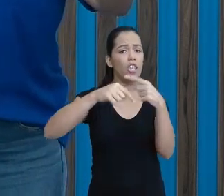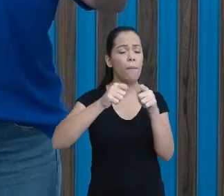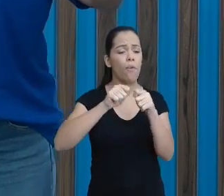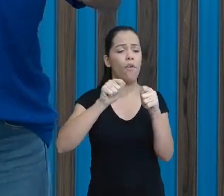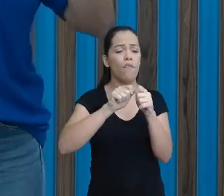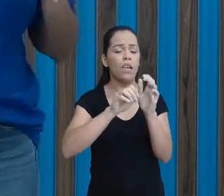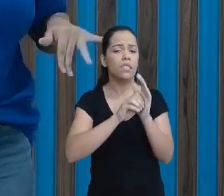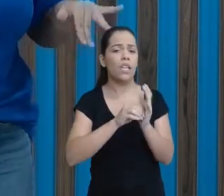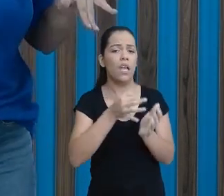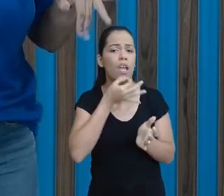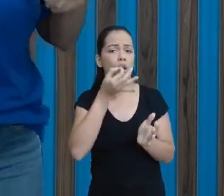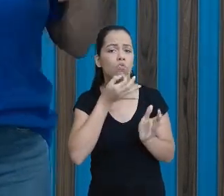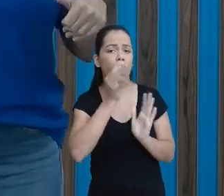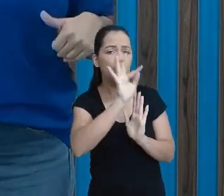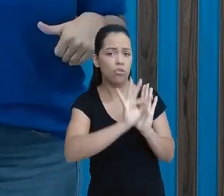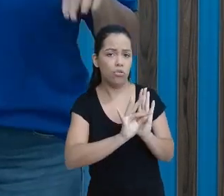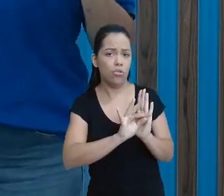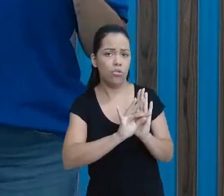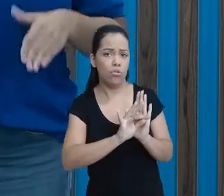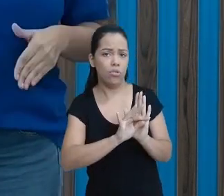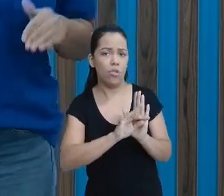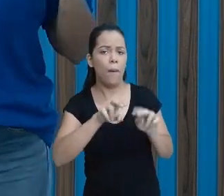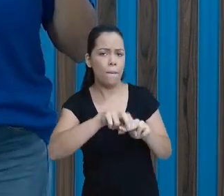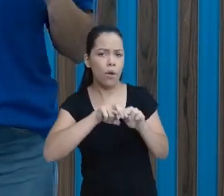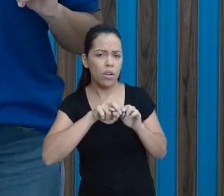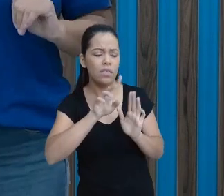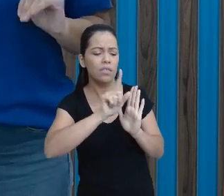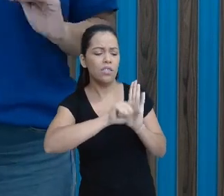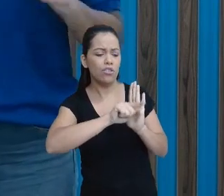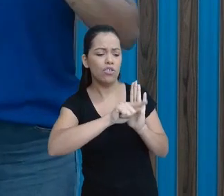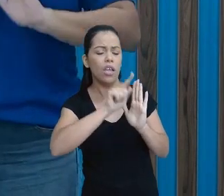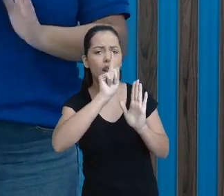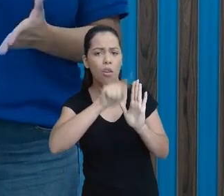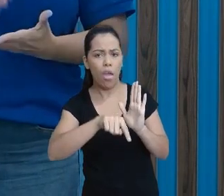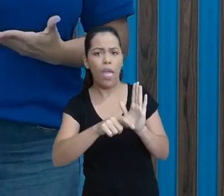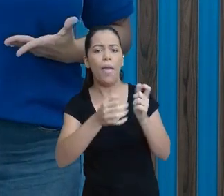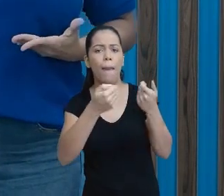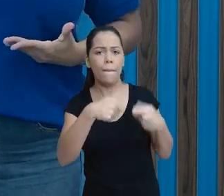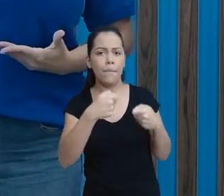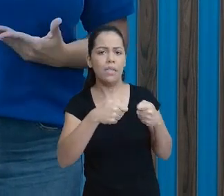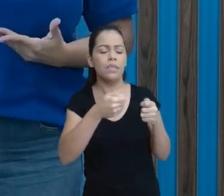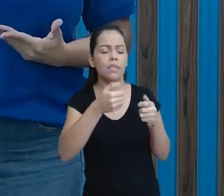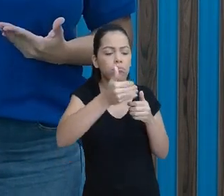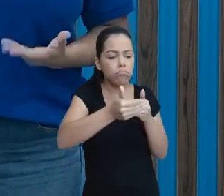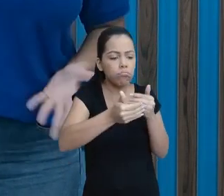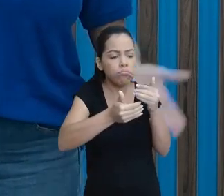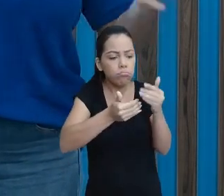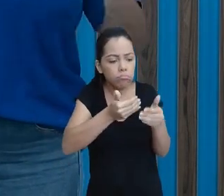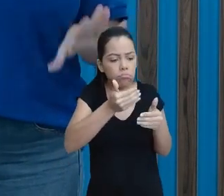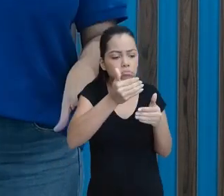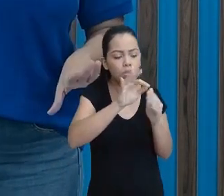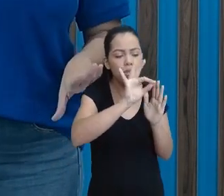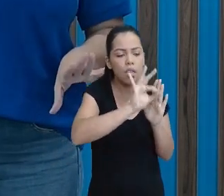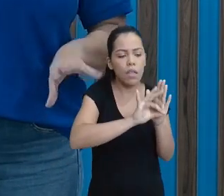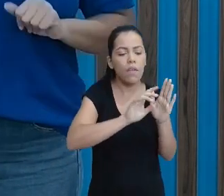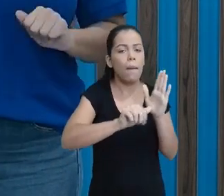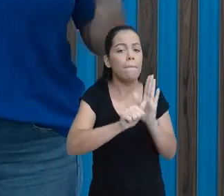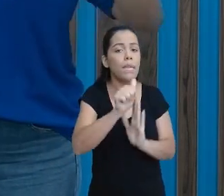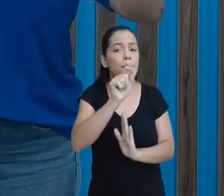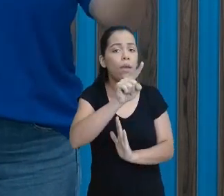crítica. Por isso que os gêneros, esse gênero, ele é um gênero que precisa ser construído aos poucos. Você vai